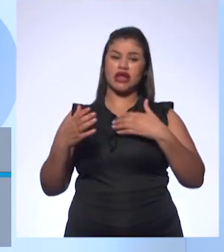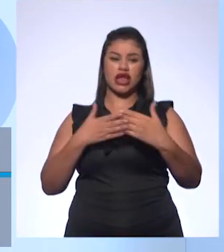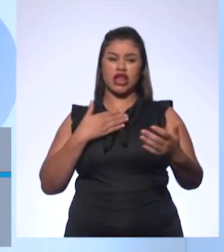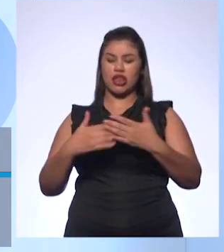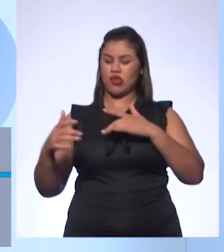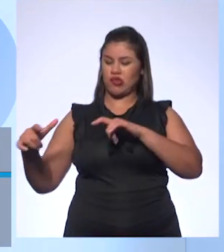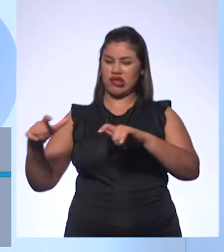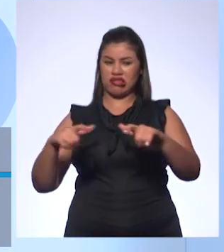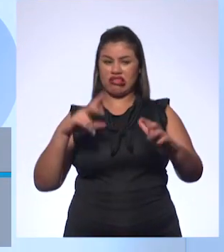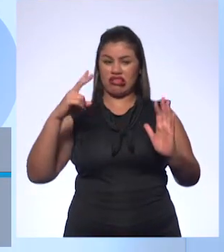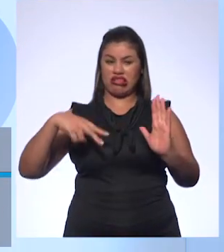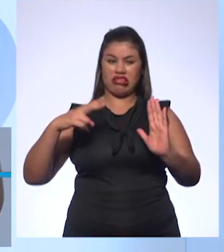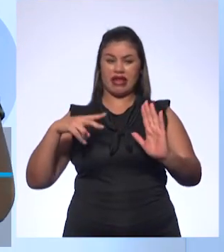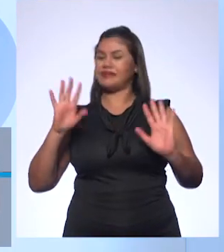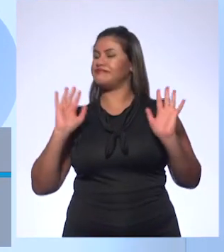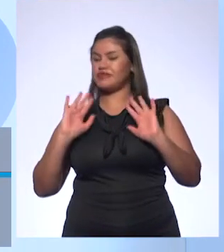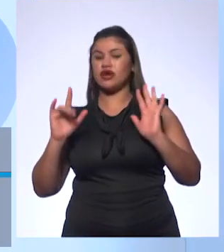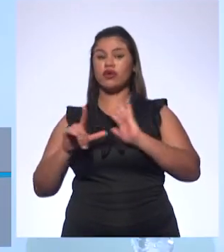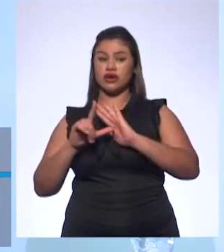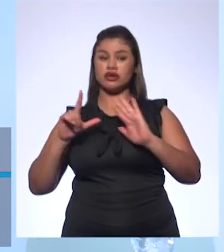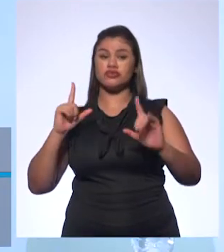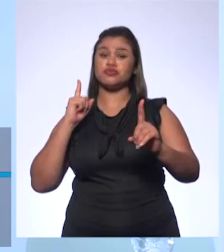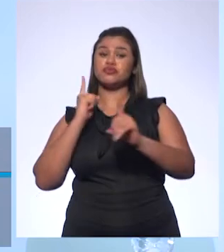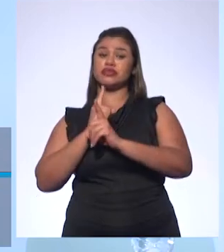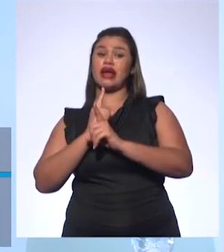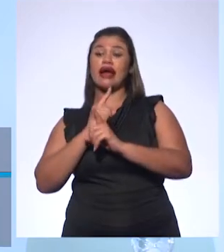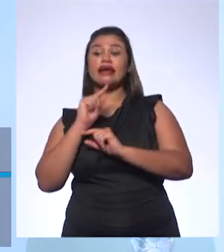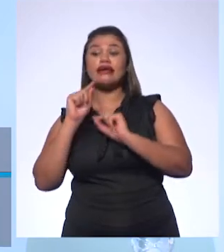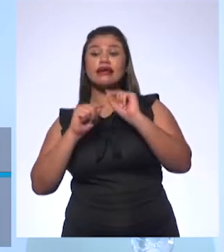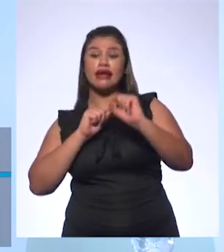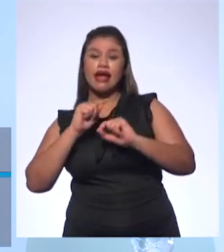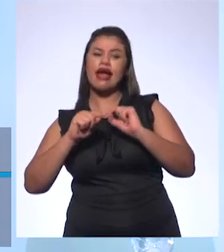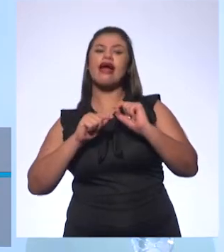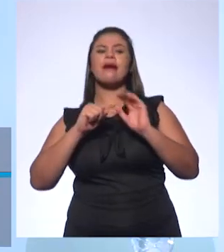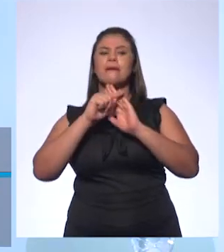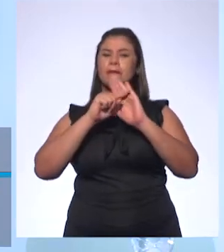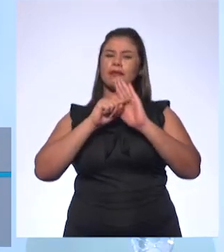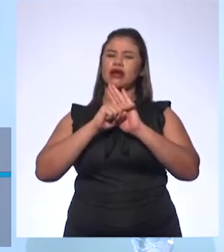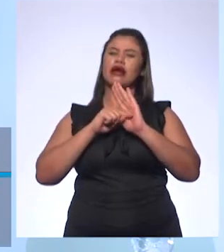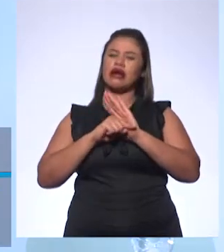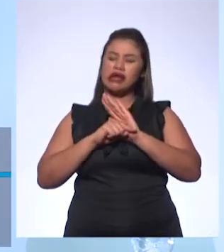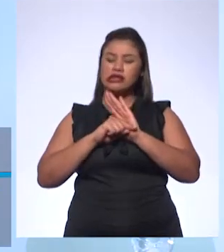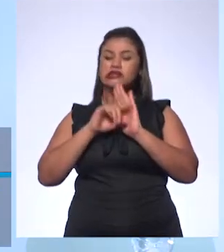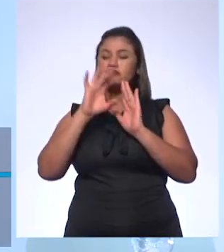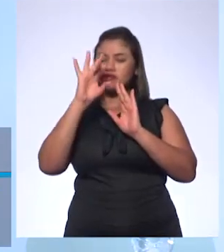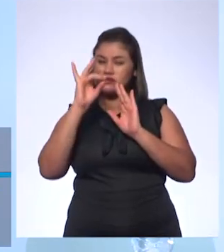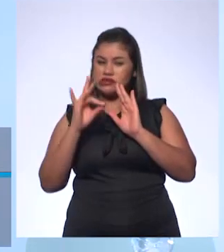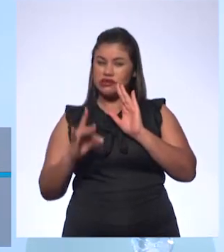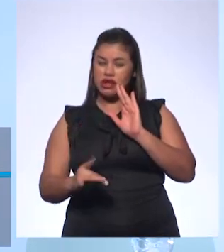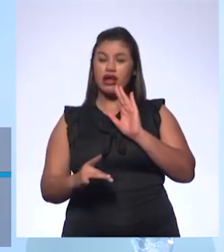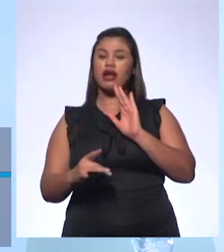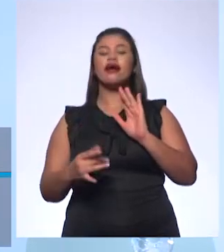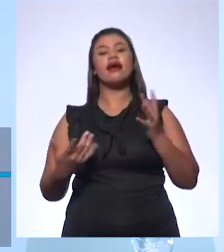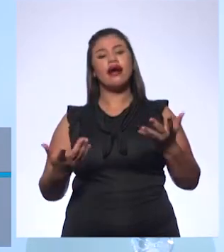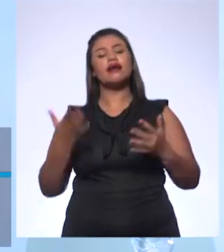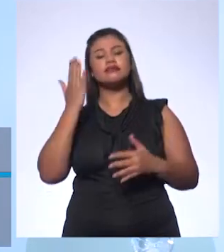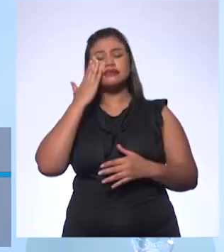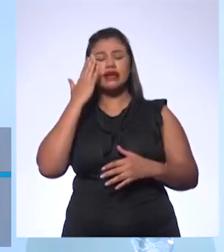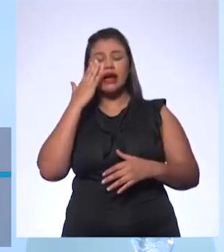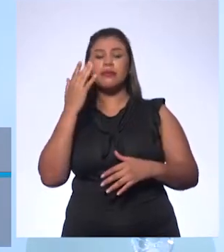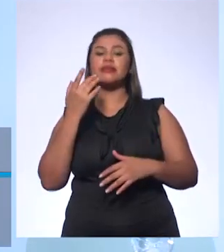lugar. Sim, vai tá descobrir bom. quem é. Então, acredito que existem, sim, as fake news, mas se eu estou falando de um